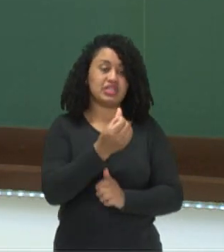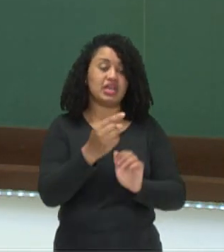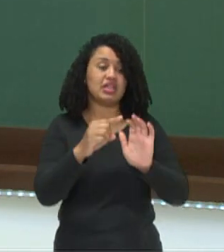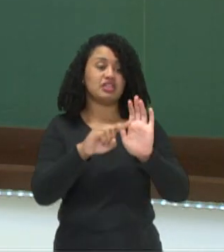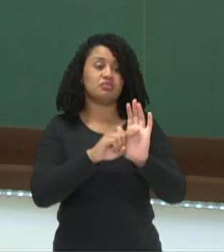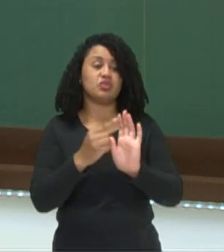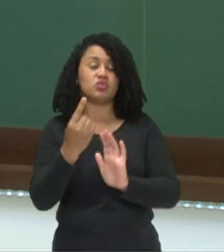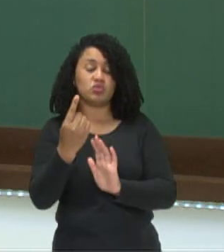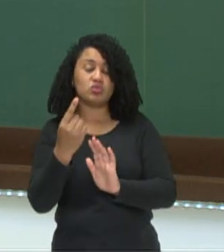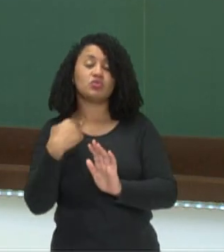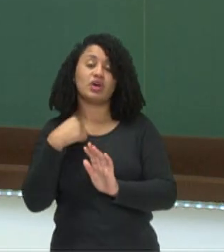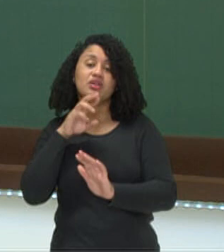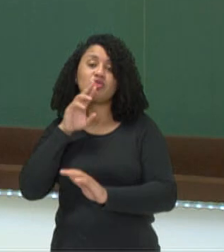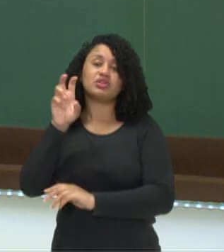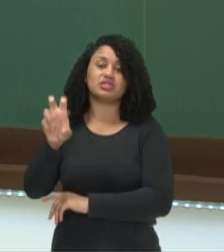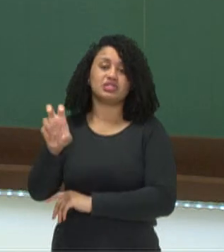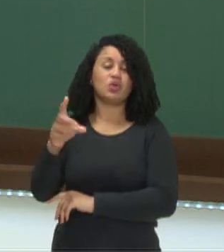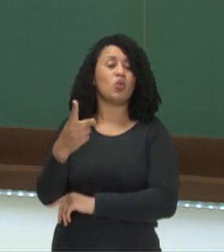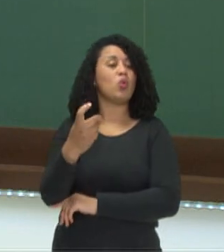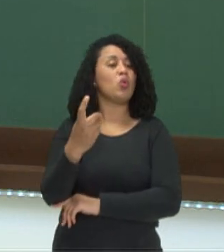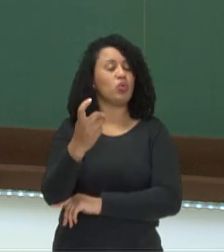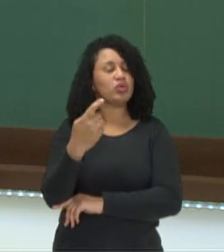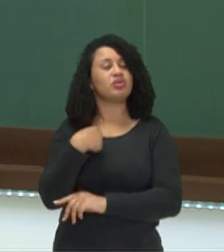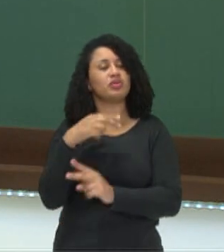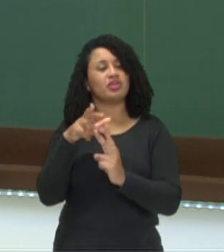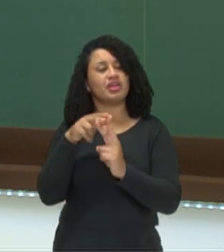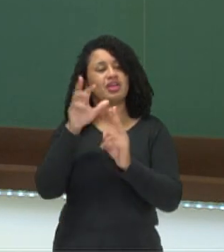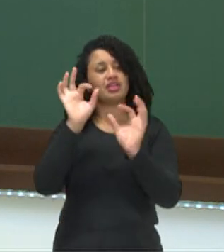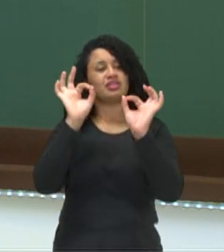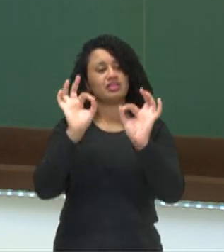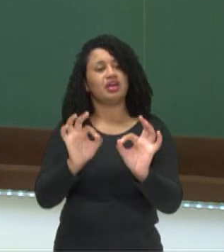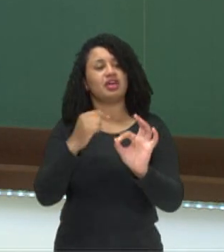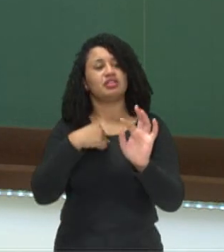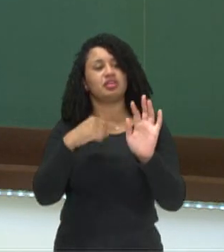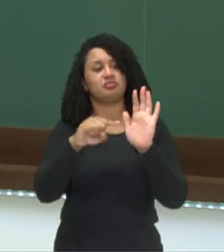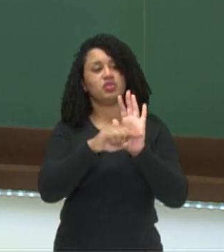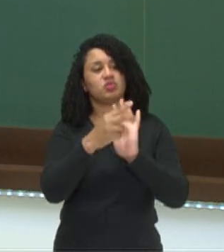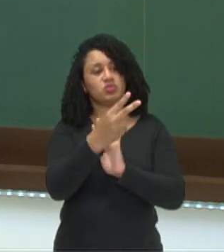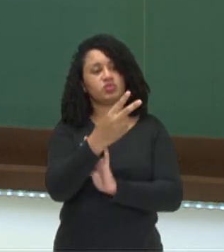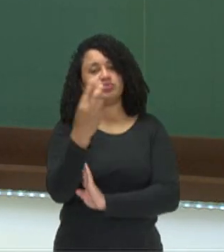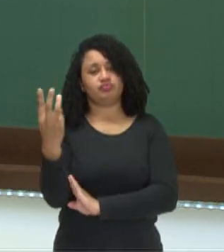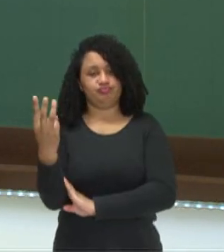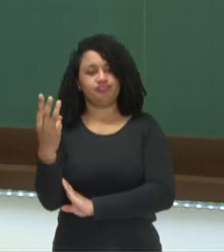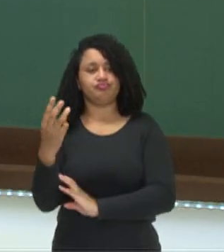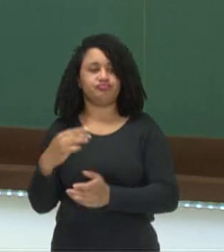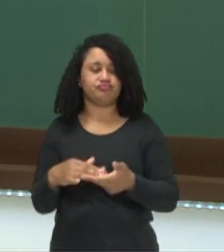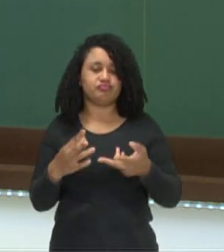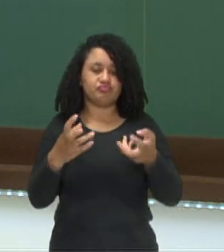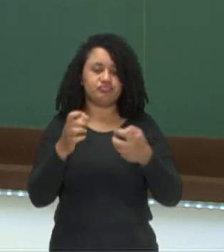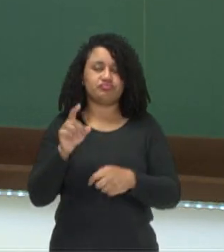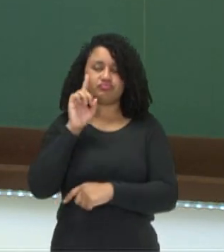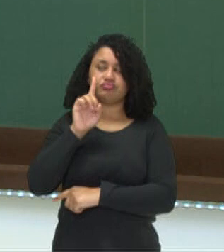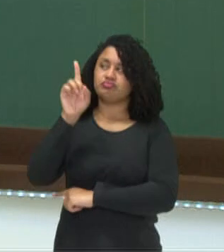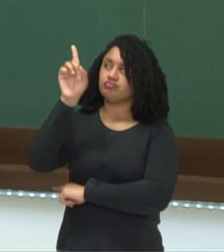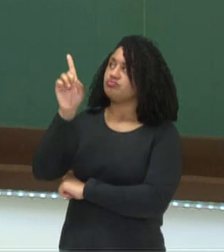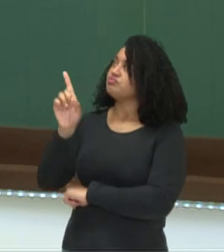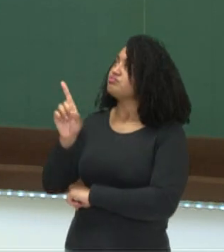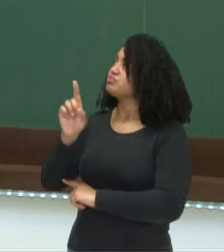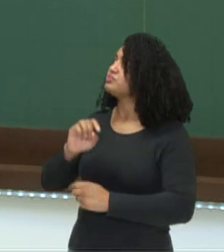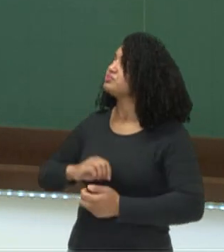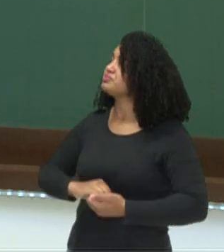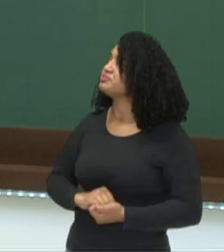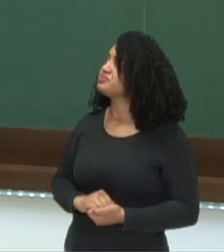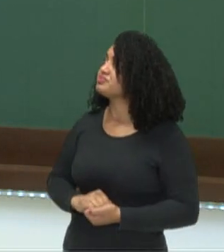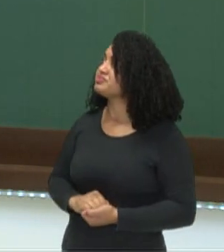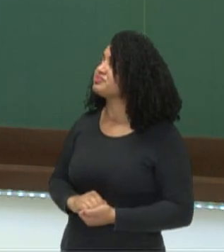5 positivo. Então, o único parzinho que dá certo é menos 2 e 3. Olha lá, ó. Então, é exatamente eles que são a solução